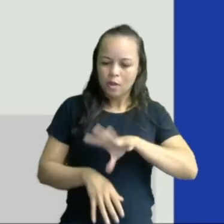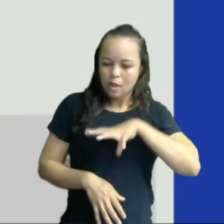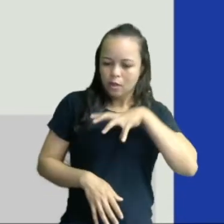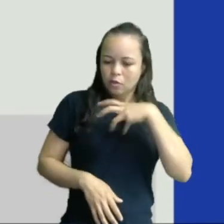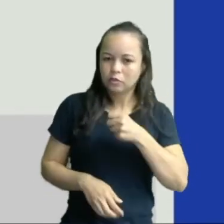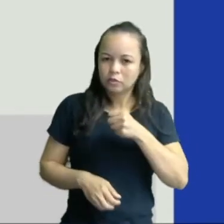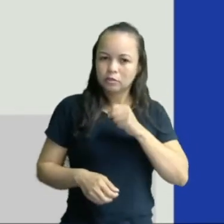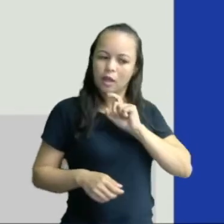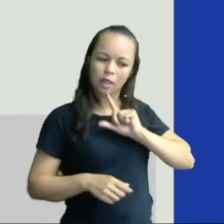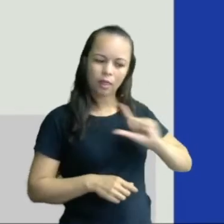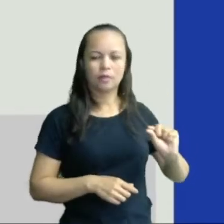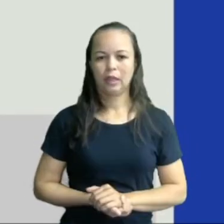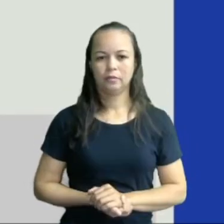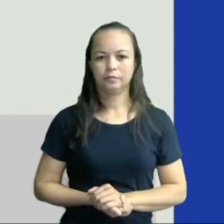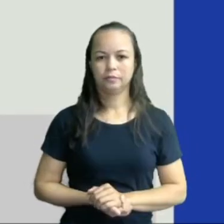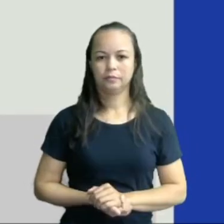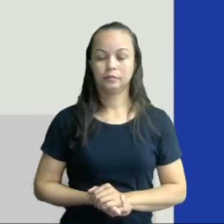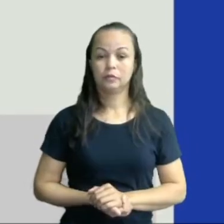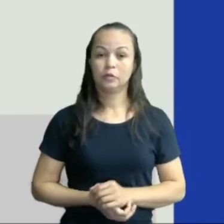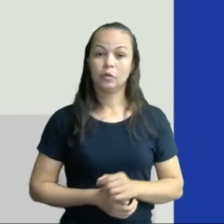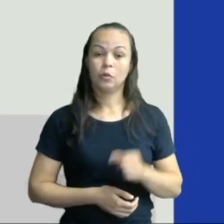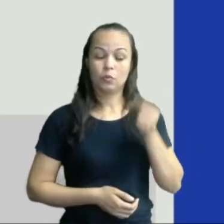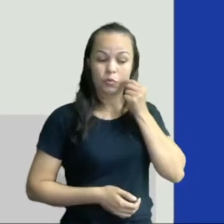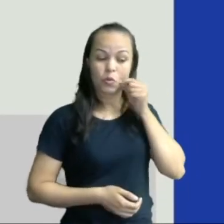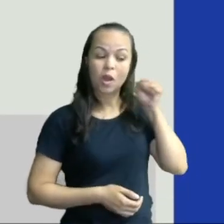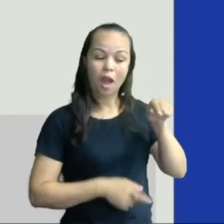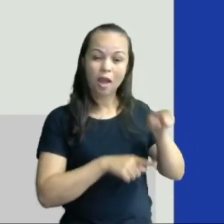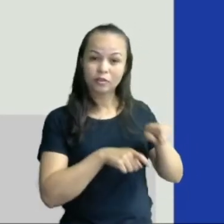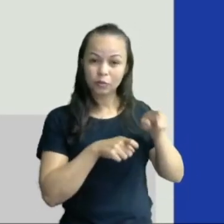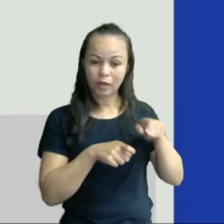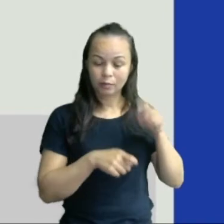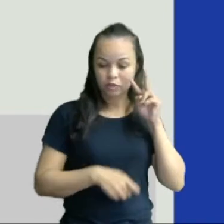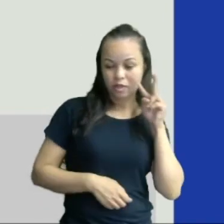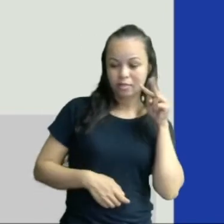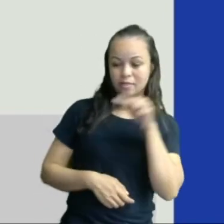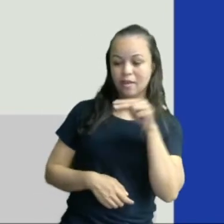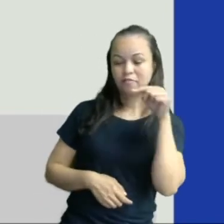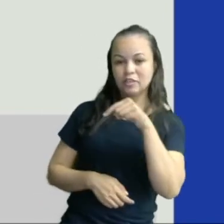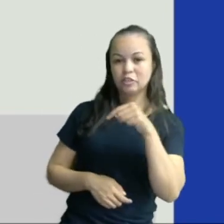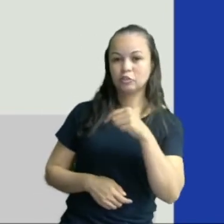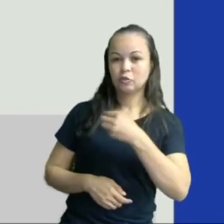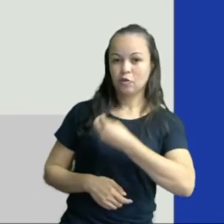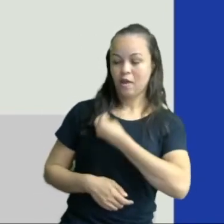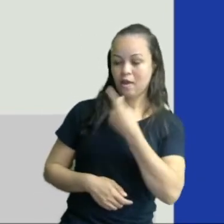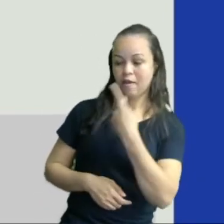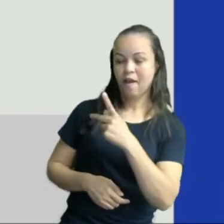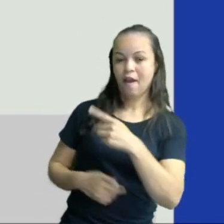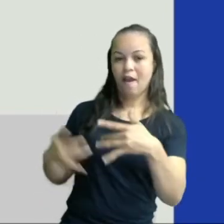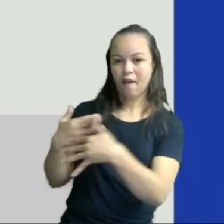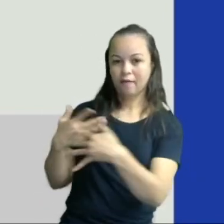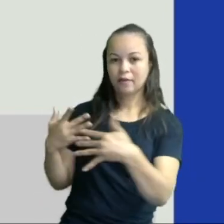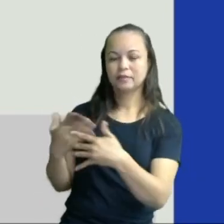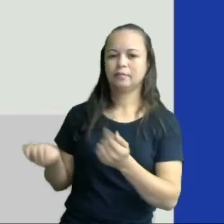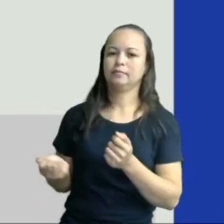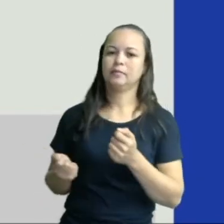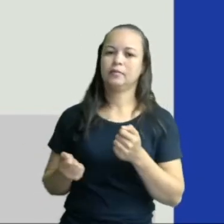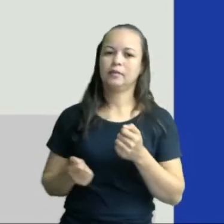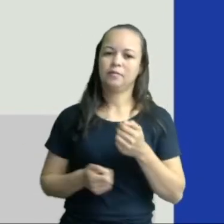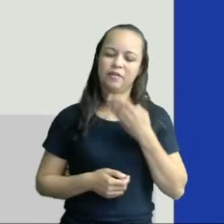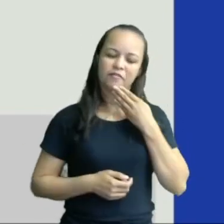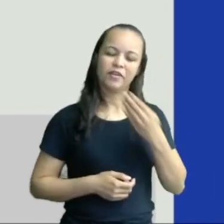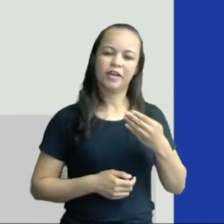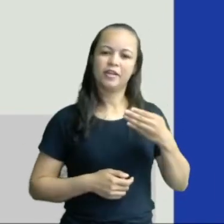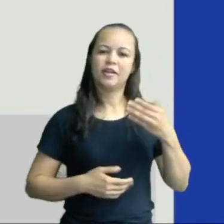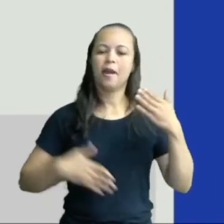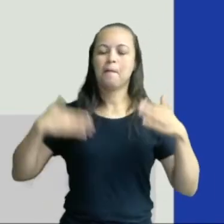esconderijo. O rato do campo já tinha visto o que chegasse na vida da cidade. Preferia passear pelo